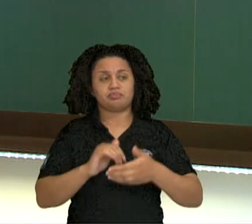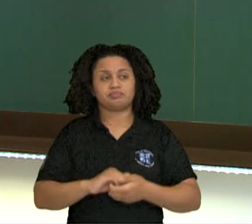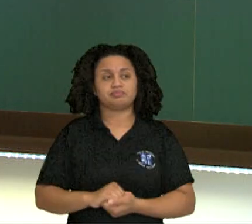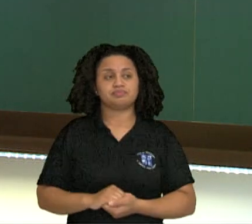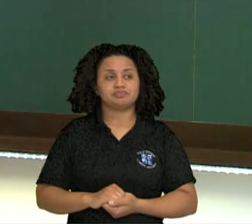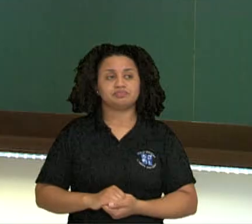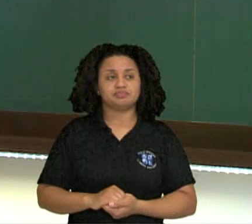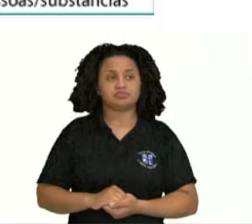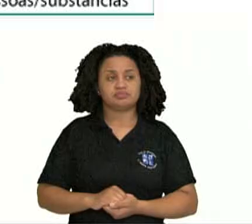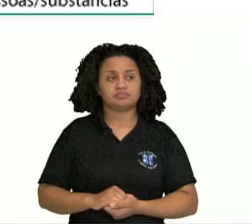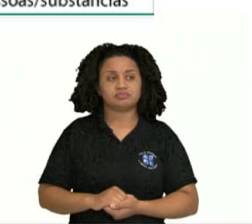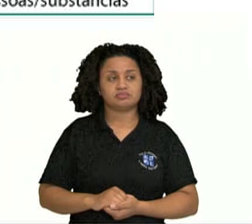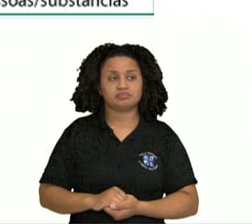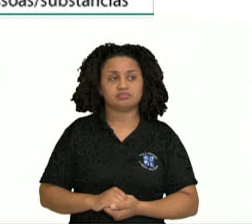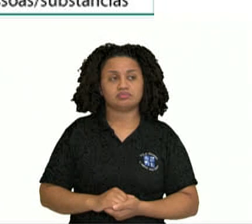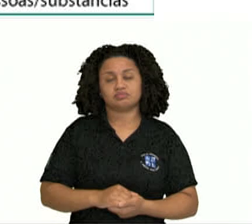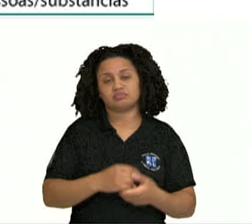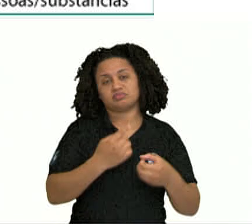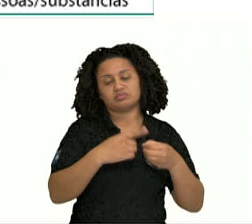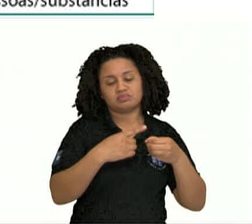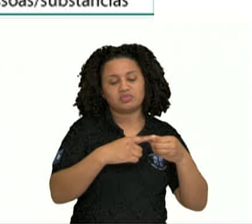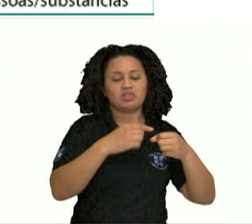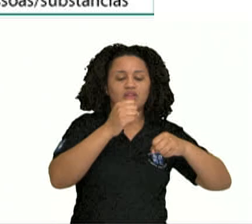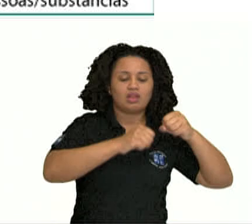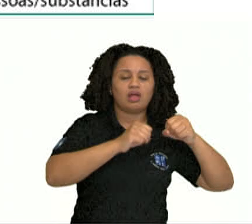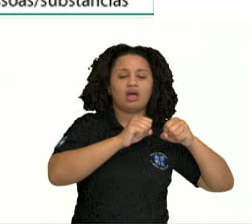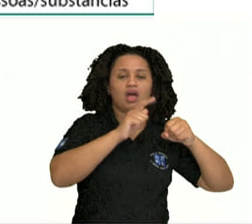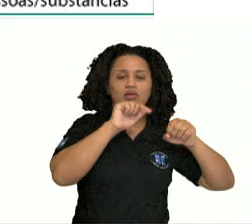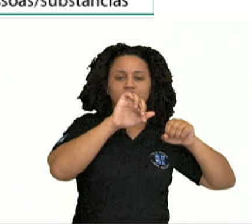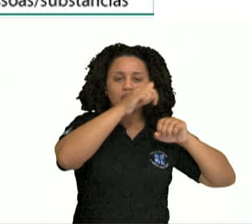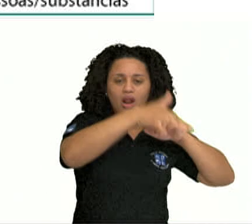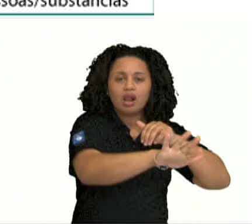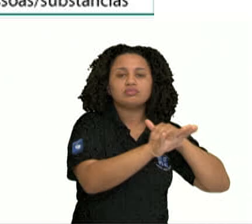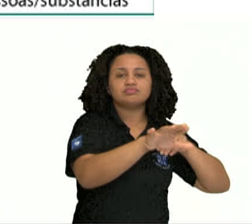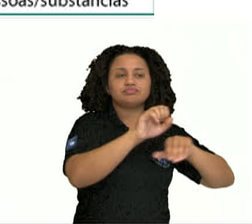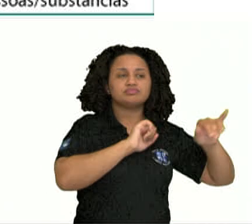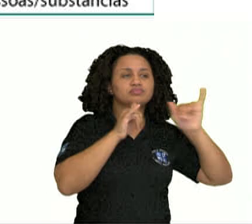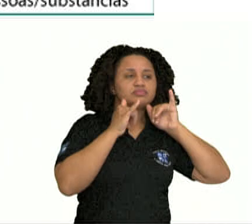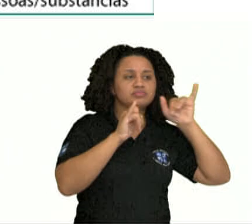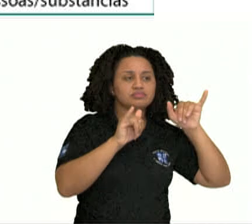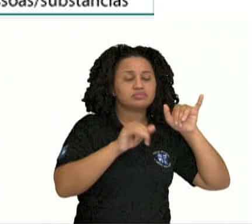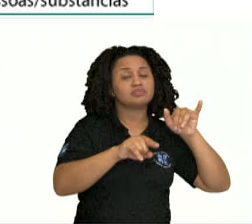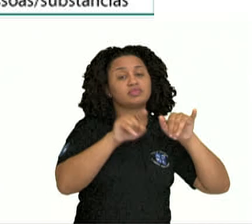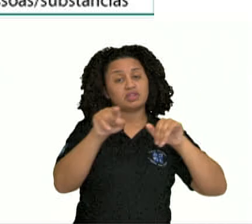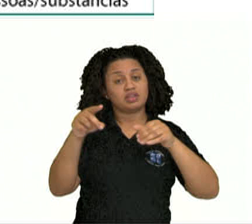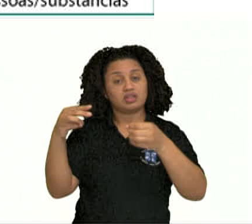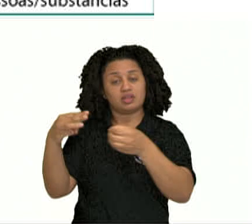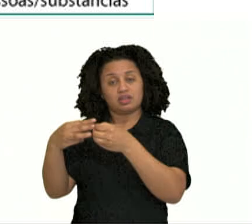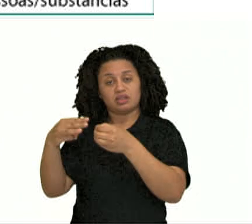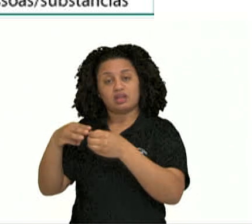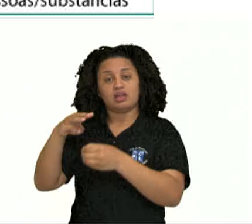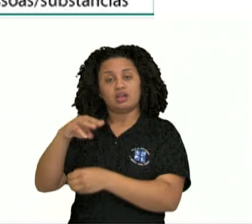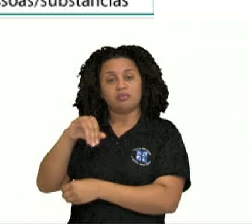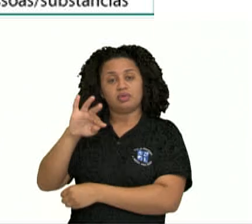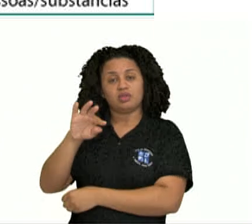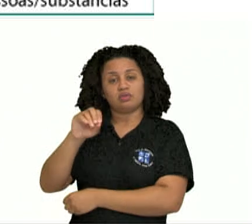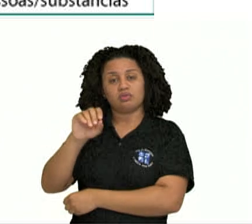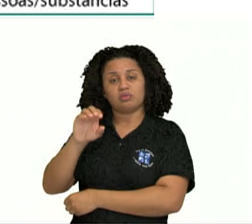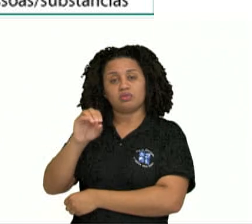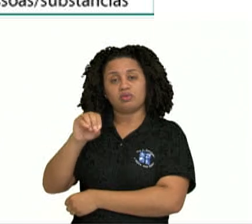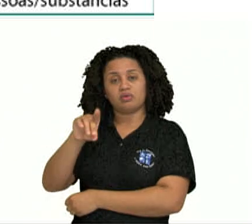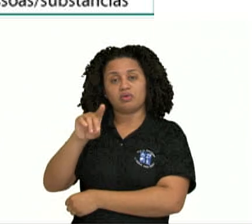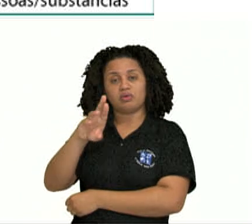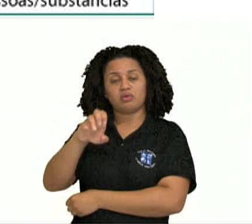lá e na cidade uma usina hidrelétrica corresponderia a uma mitocôndria na célula que que ela faz